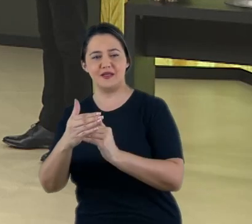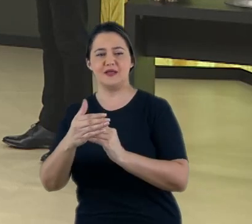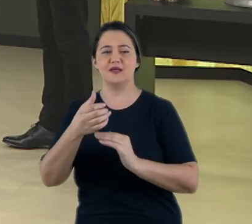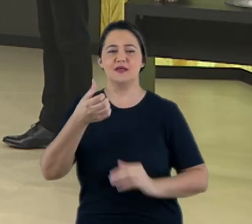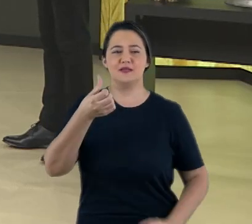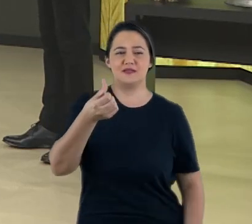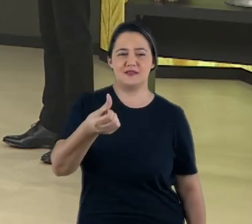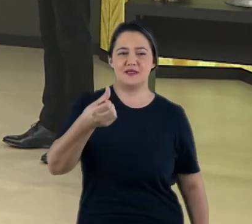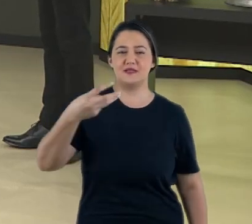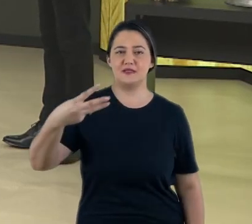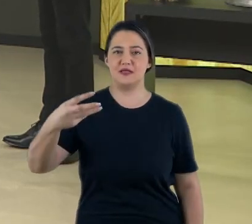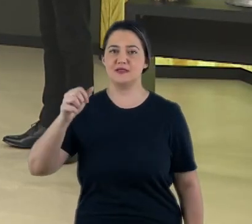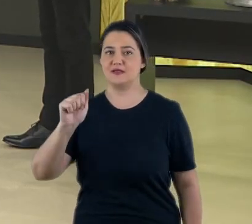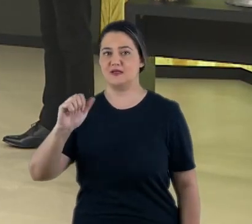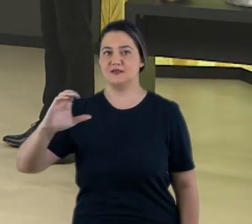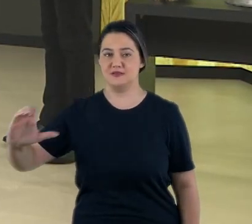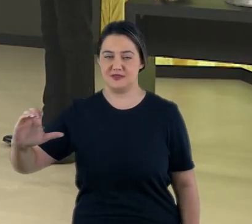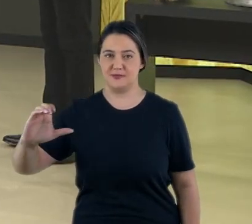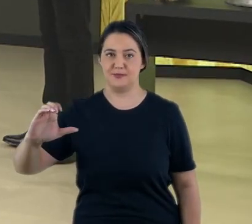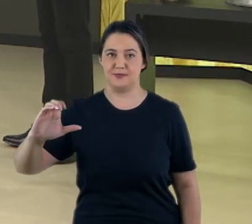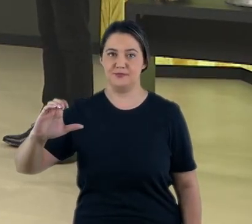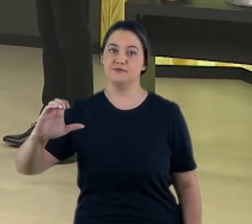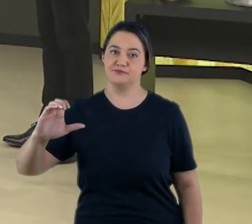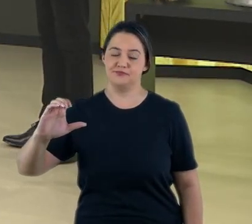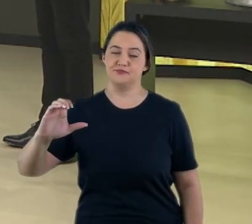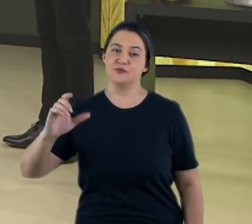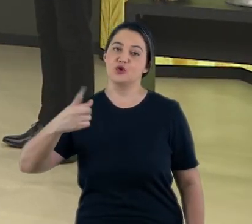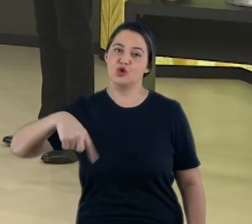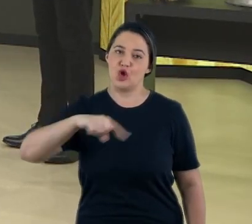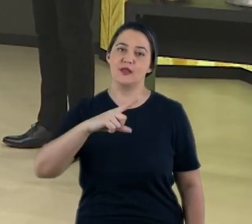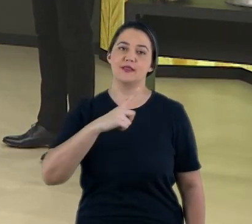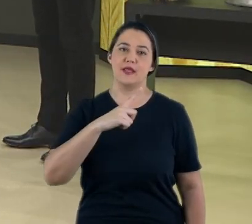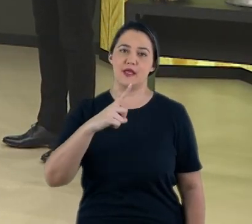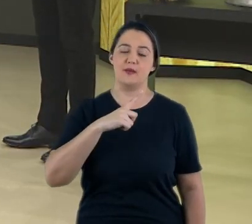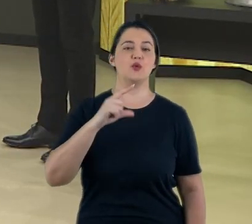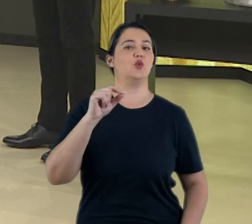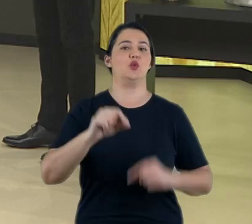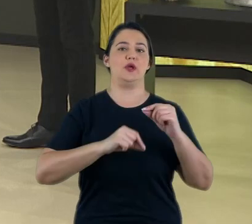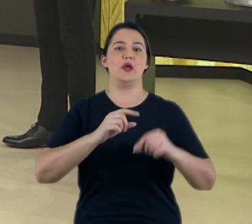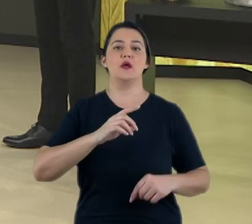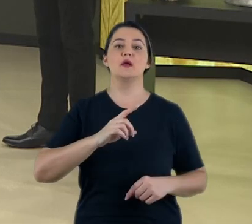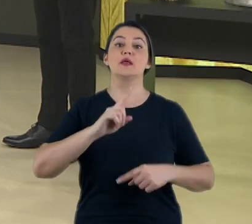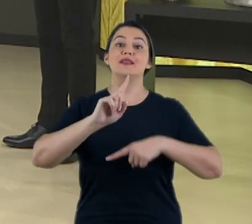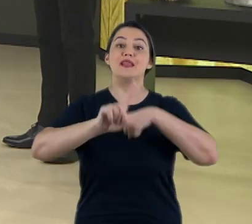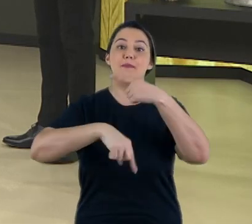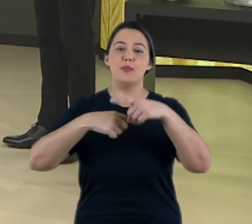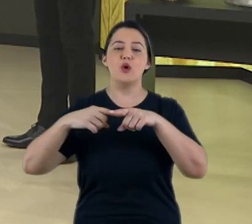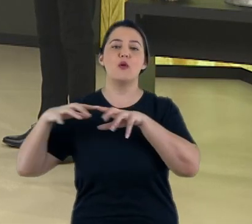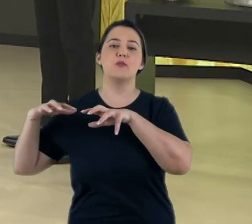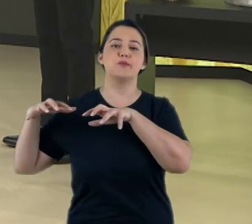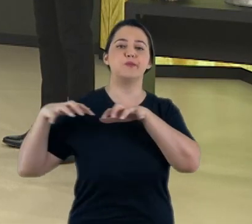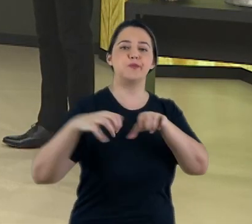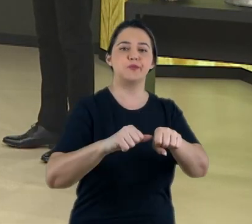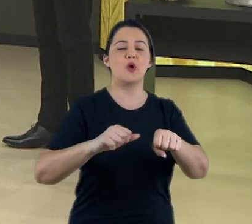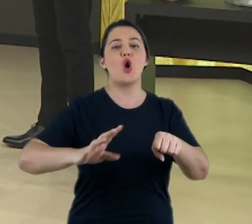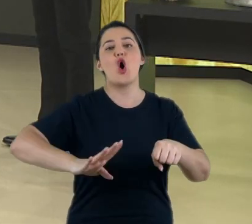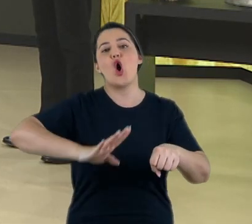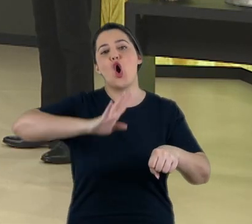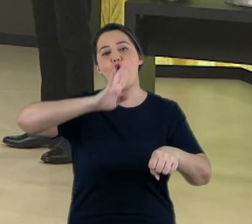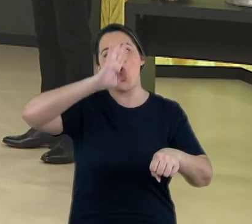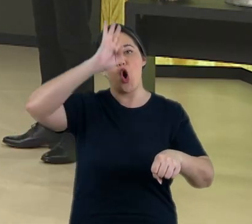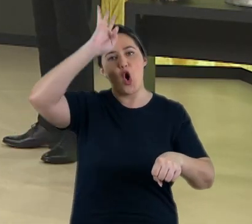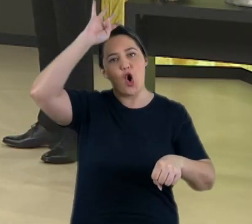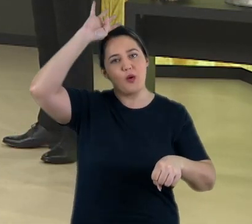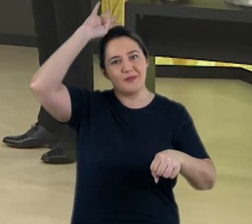até aproximadamente o ano 63 a.C., quando nós temos a hegemonia de Roma sobre